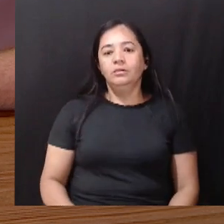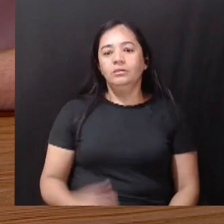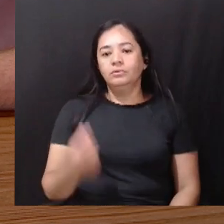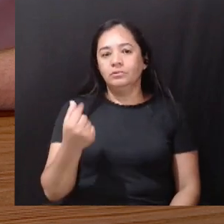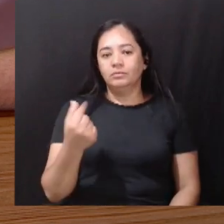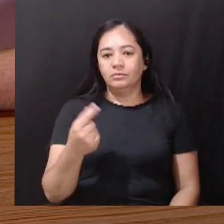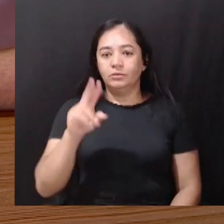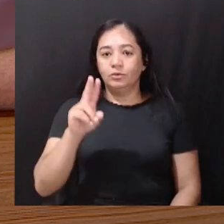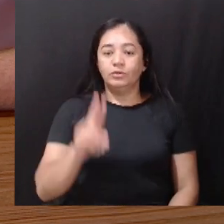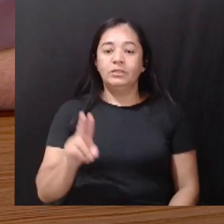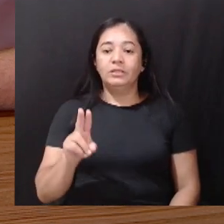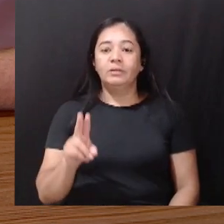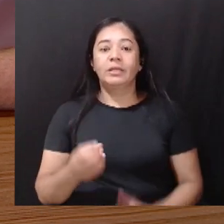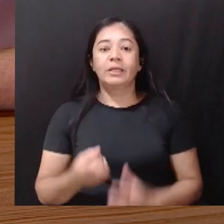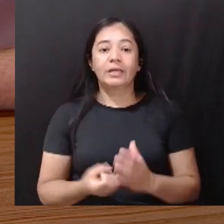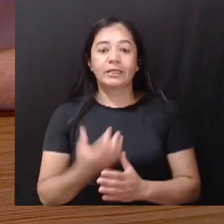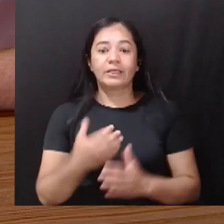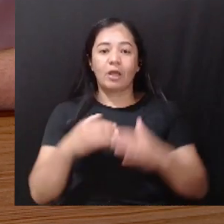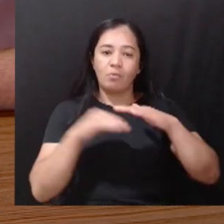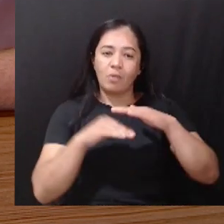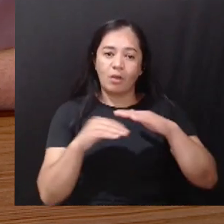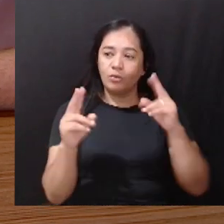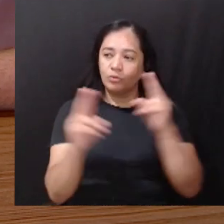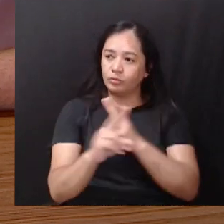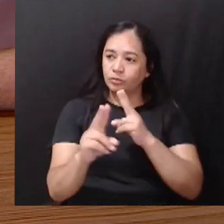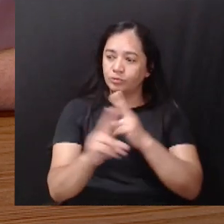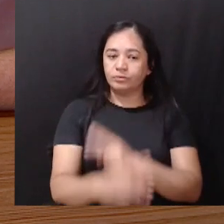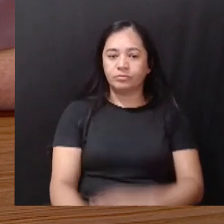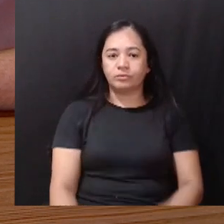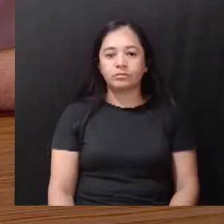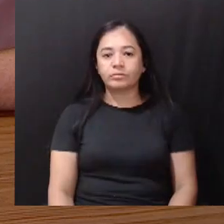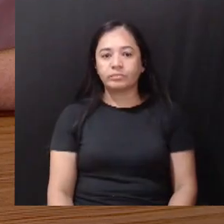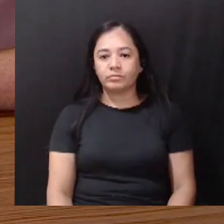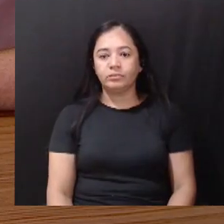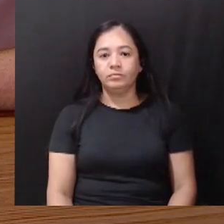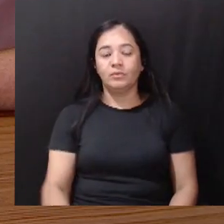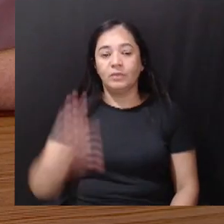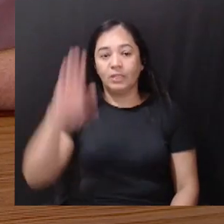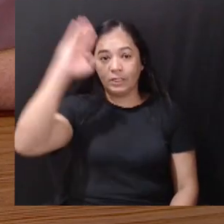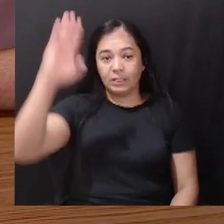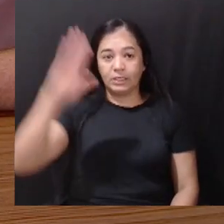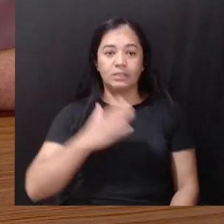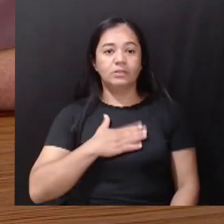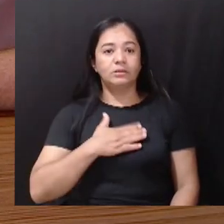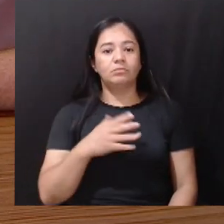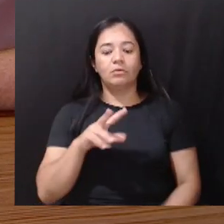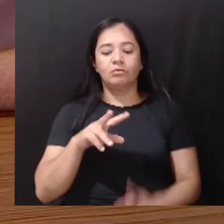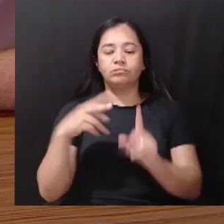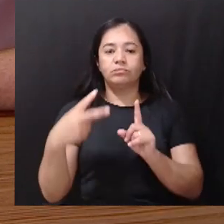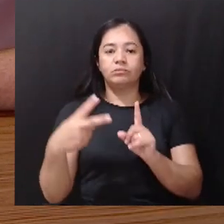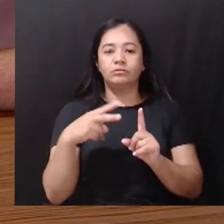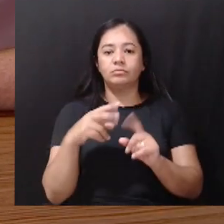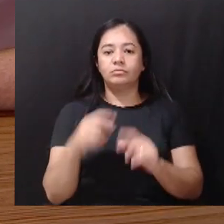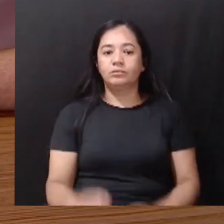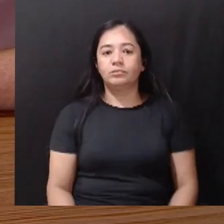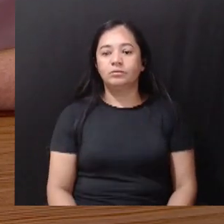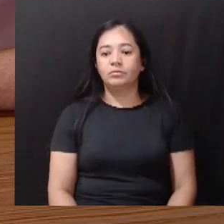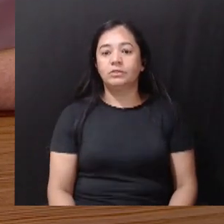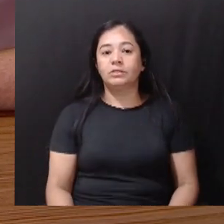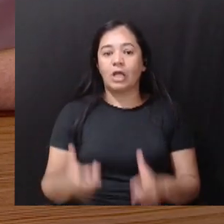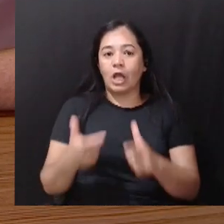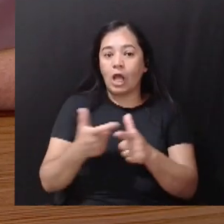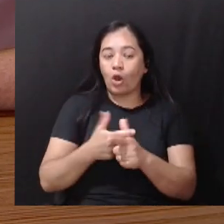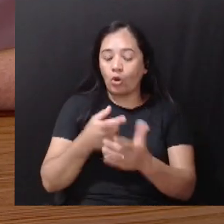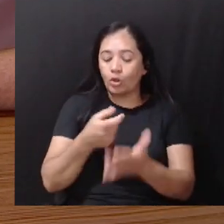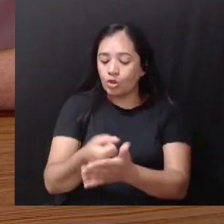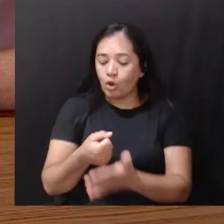para criar uma reserva de emergência. As prioridades, na minha visão, passam pelas contas obrigatórias. Se